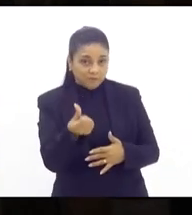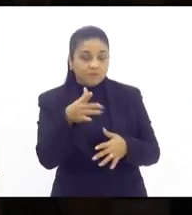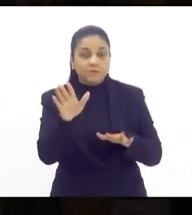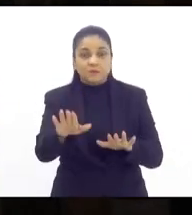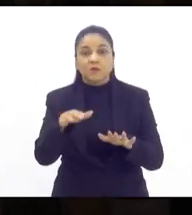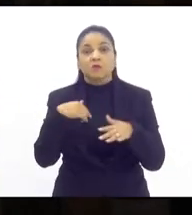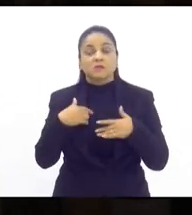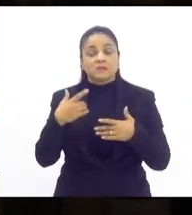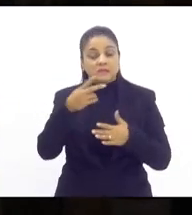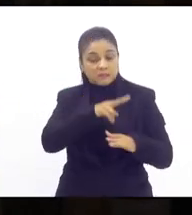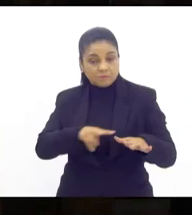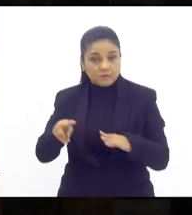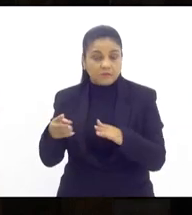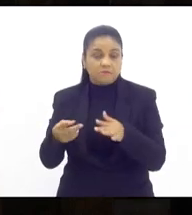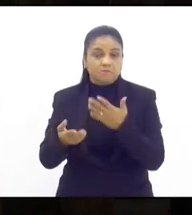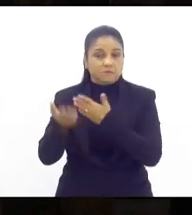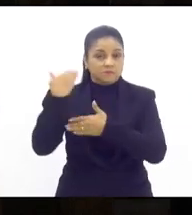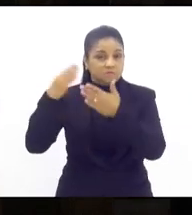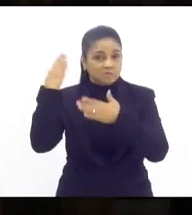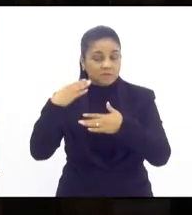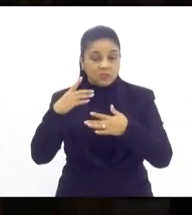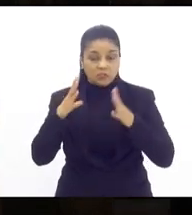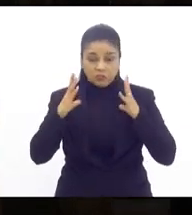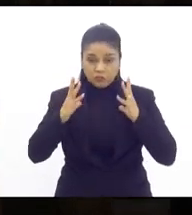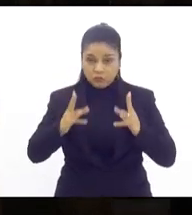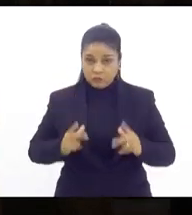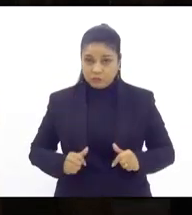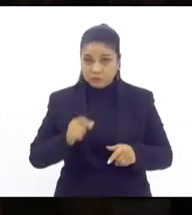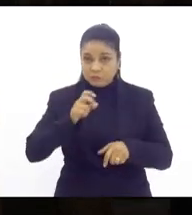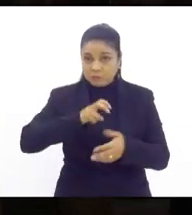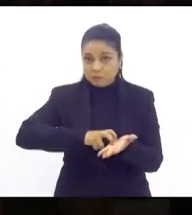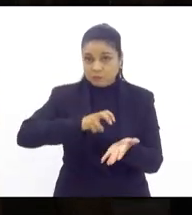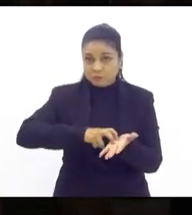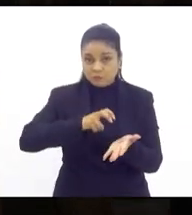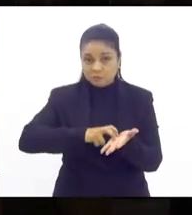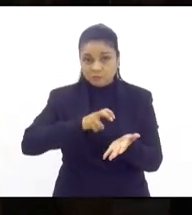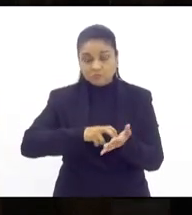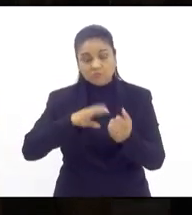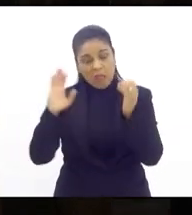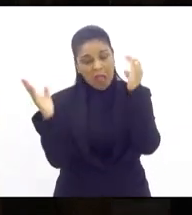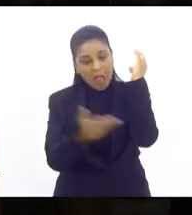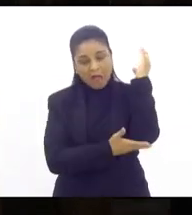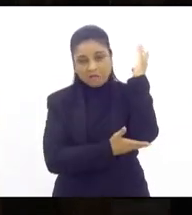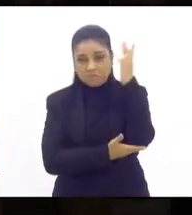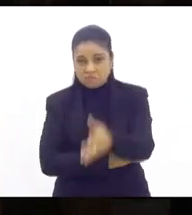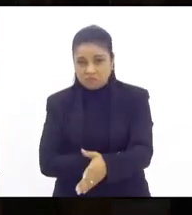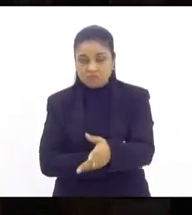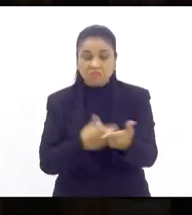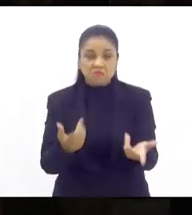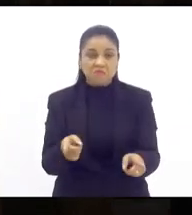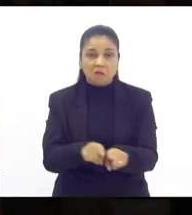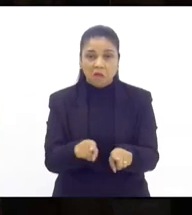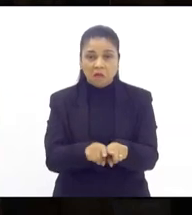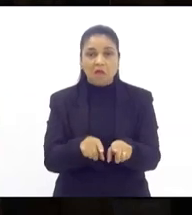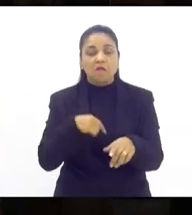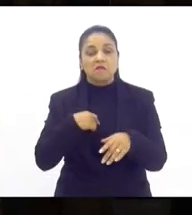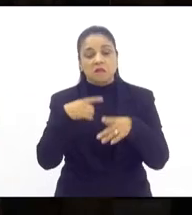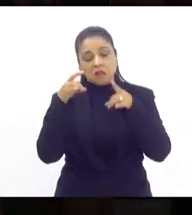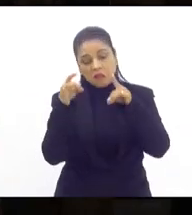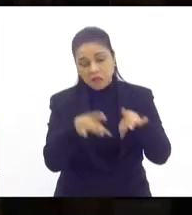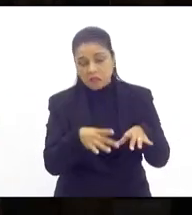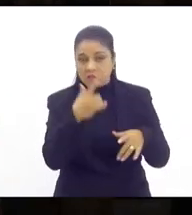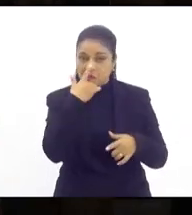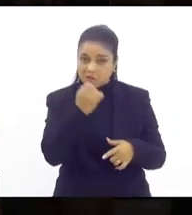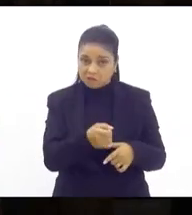surpreendidos com a Comlurb de manhã limpando todo o terreno arrancando árvores mortas que tinham lá tirando entulho que as pessoas jogavam